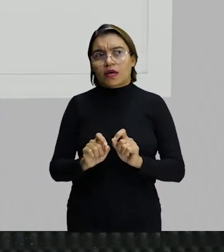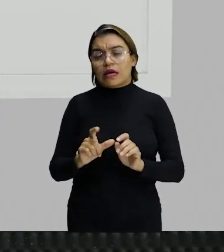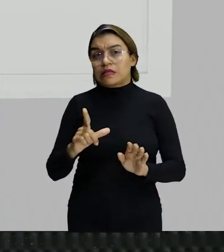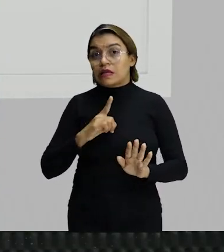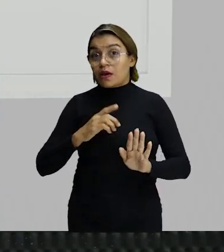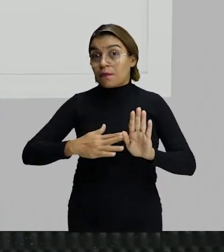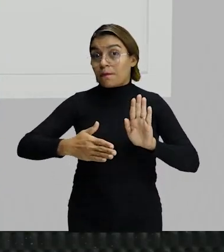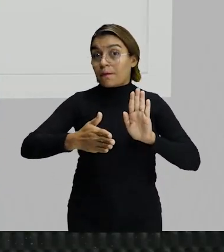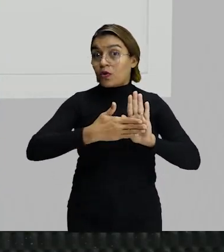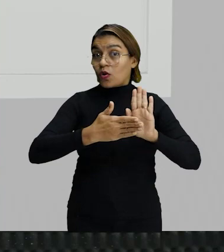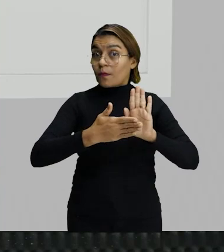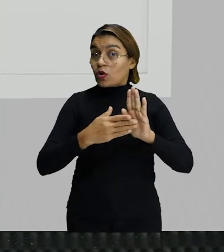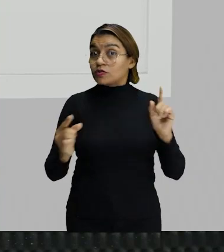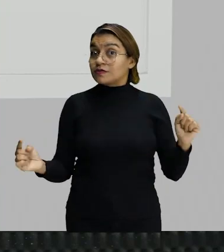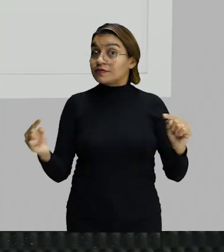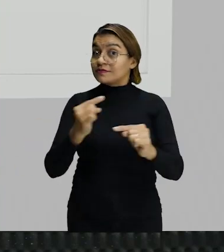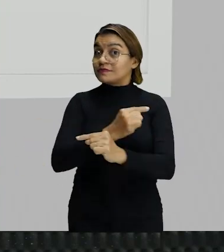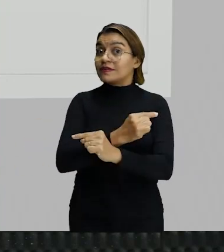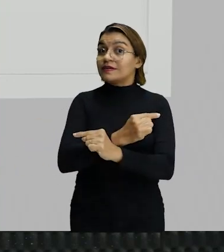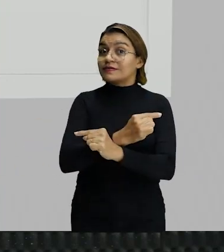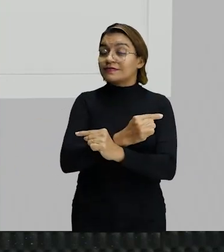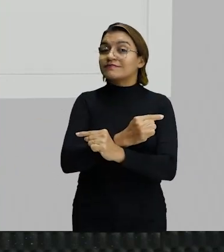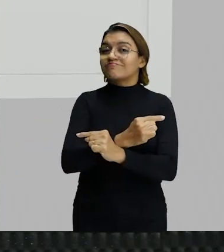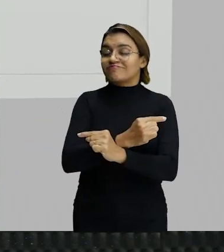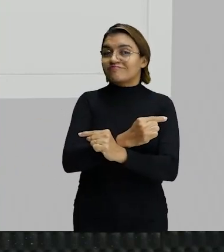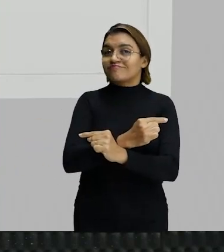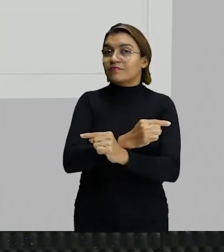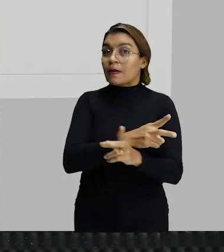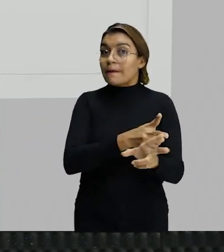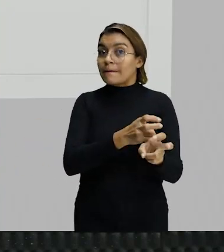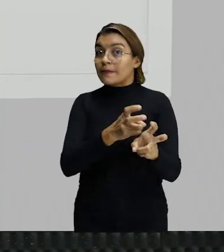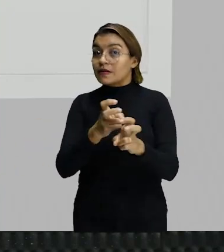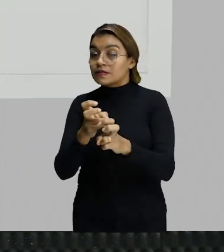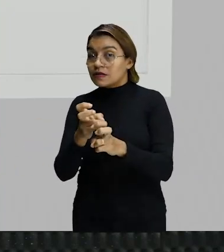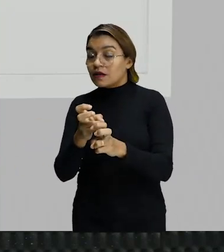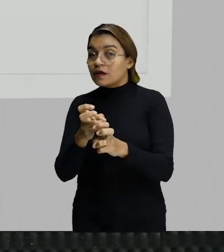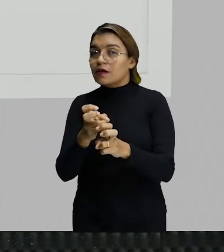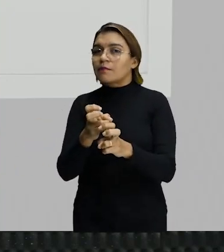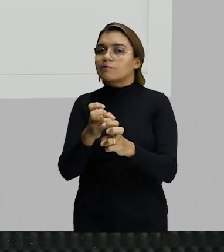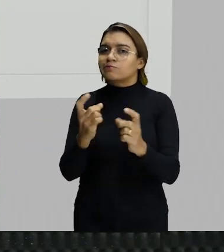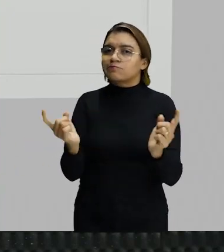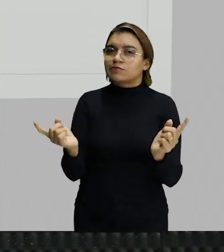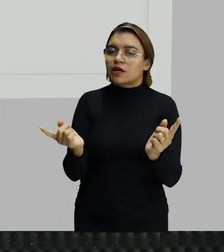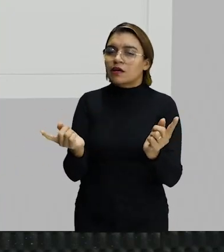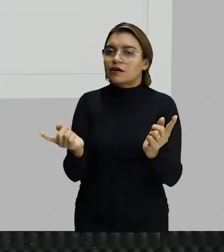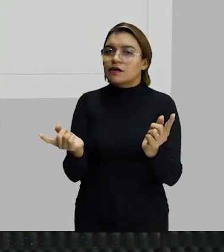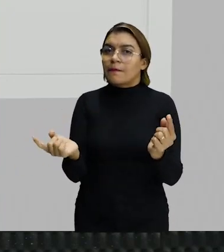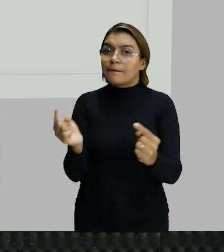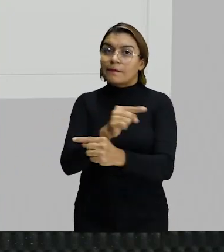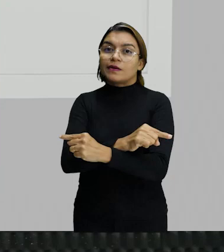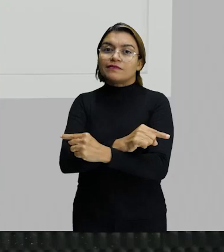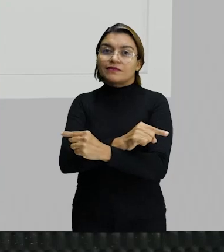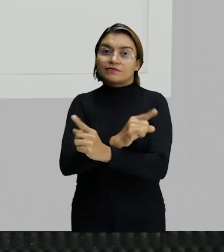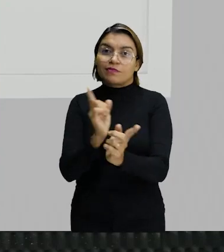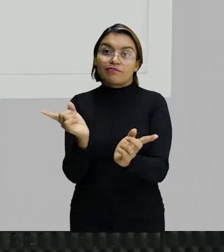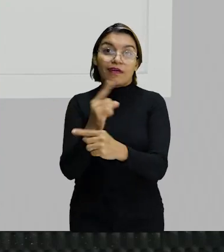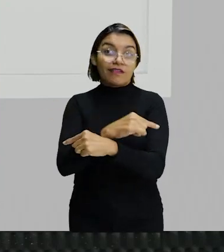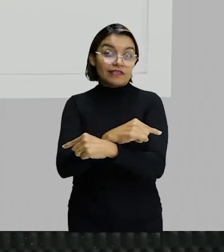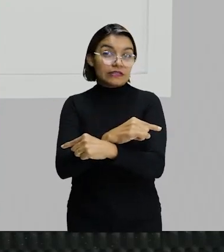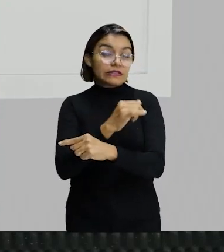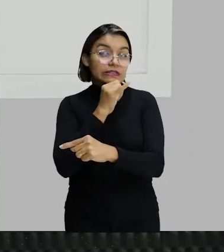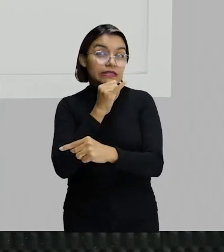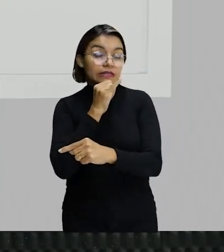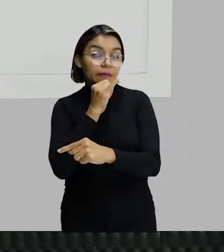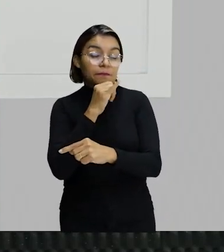uma proposta inversa, né? Você pode perceber que nós vamos inverter todo o processo de construção, correto? Olha aqui